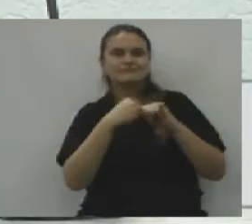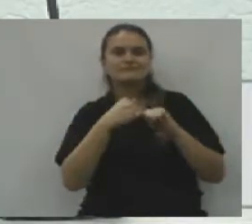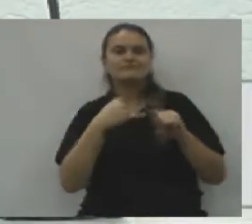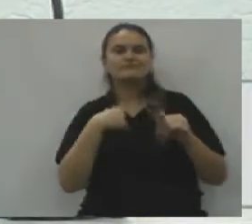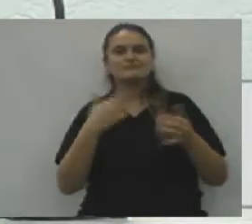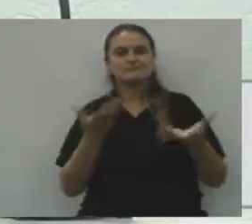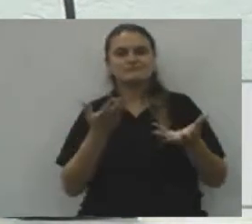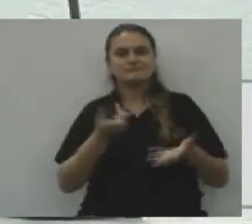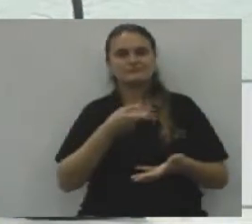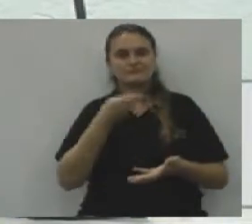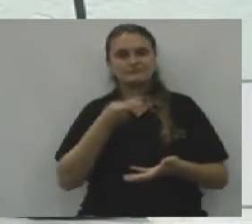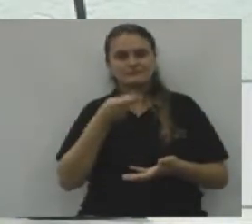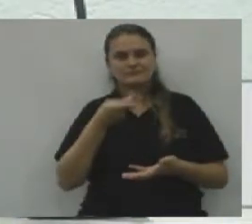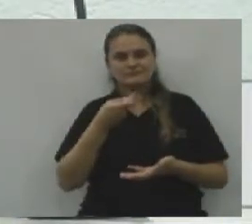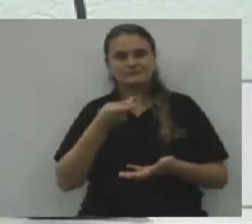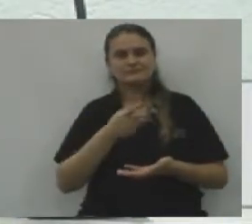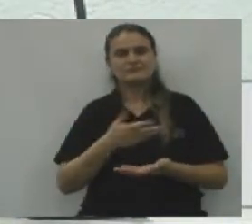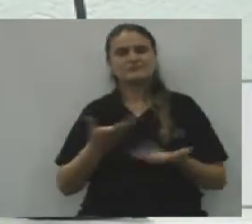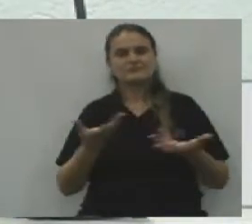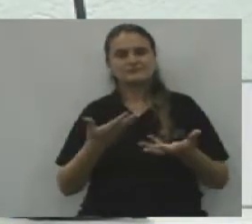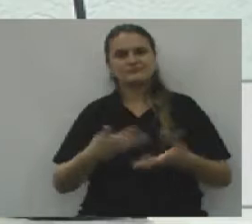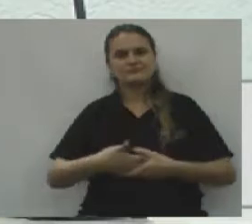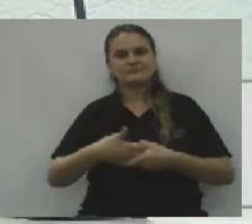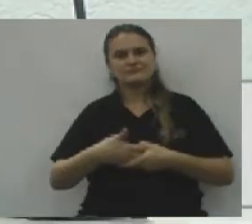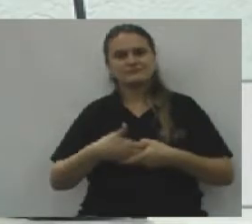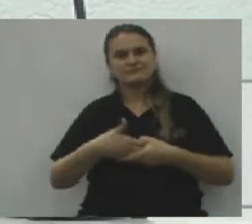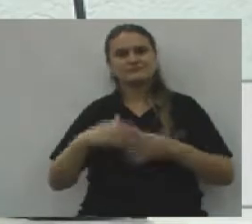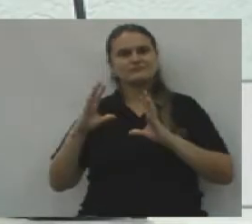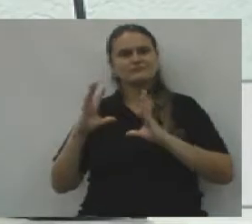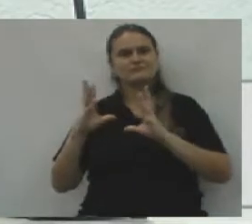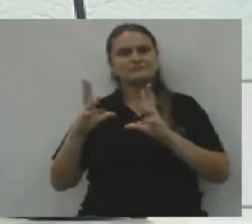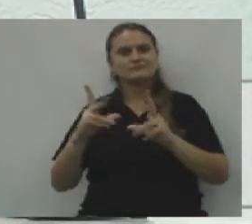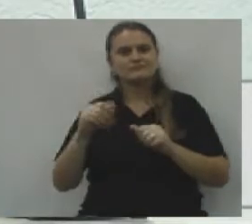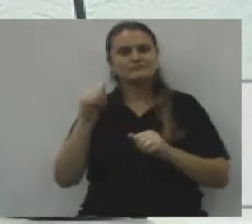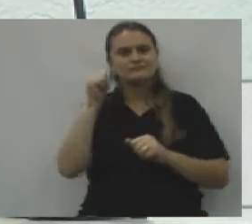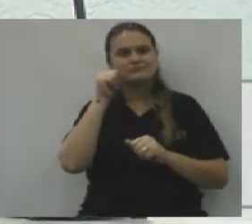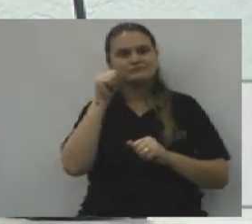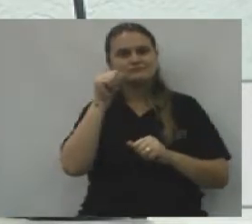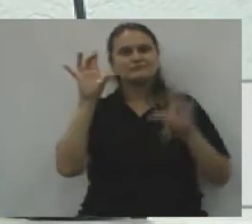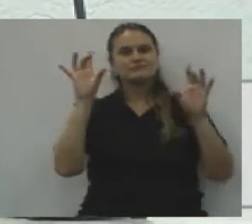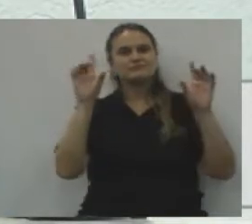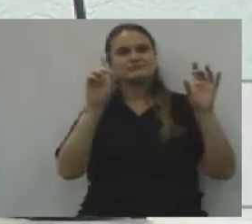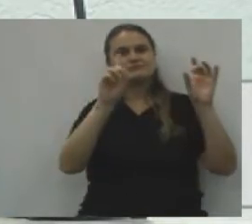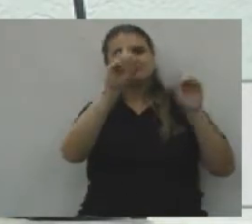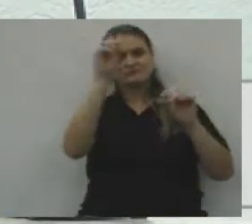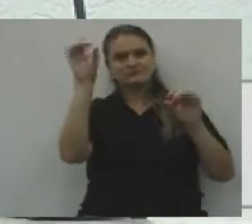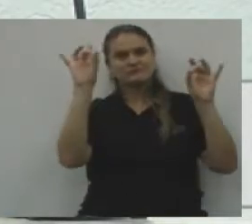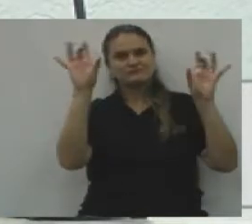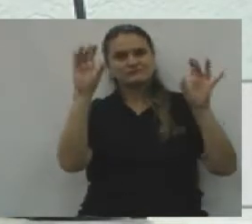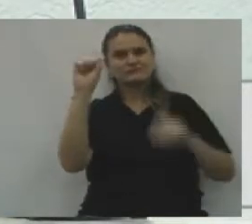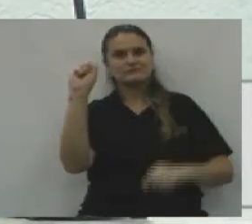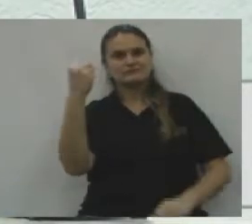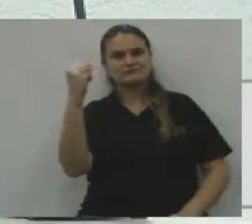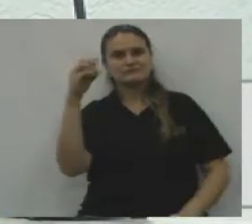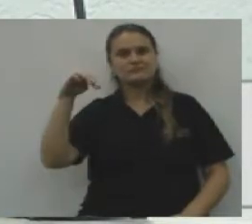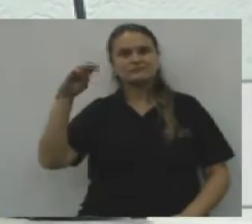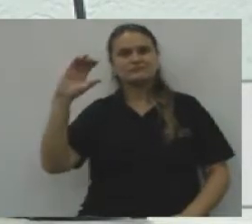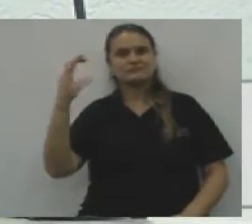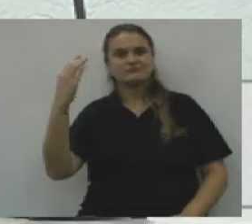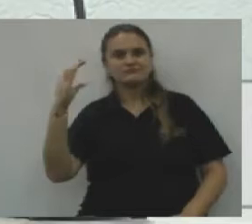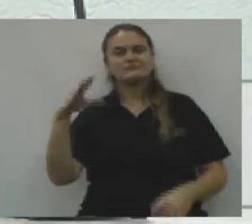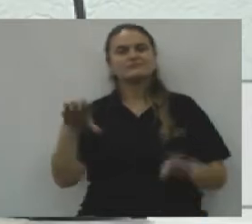quero quero parabenizar todas as mulheres pela passagem do seu dia, 8 de março,